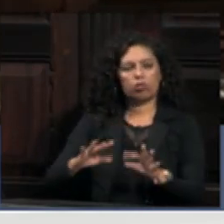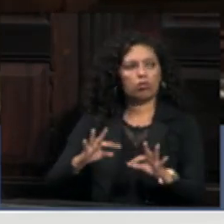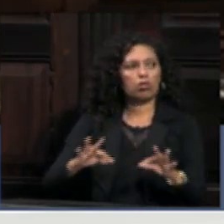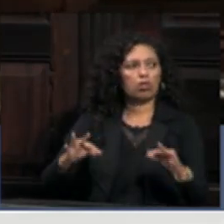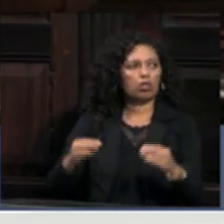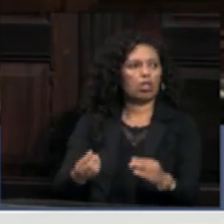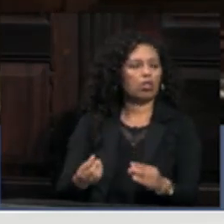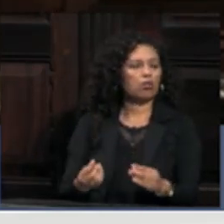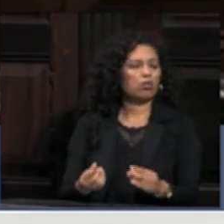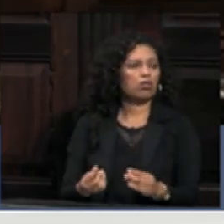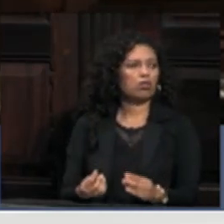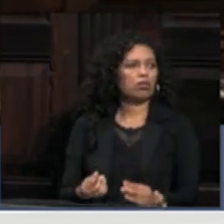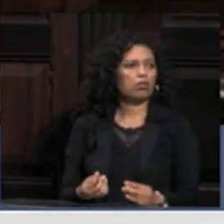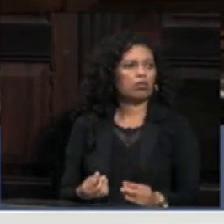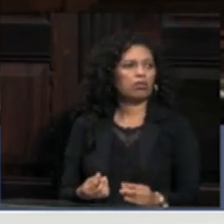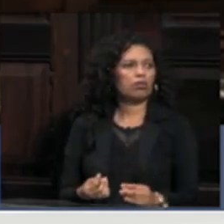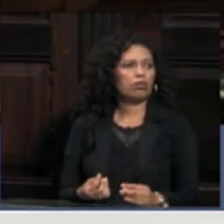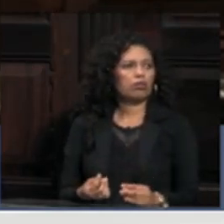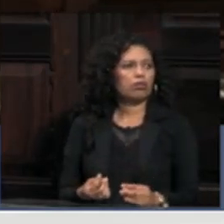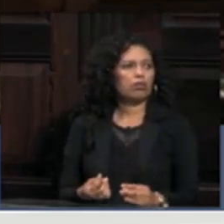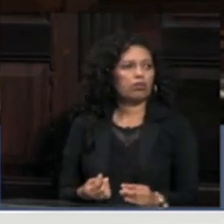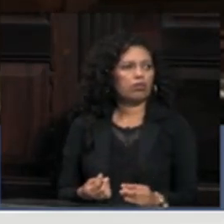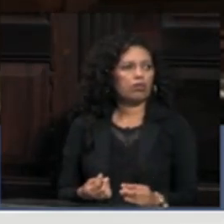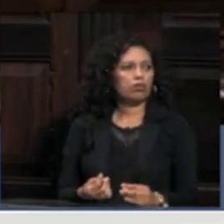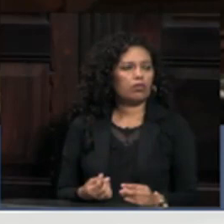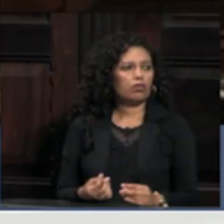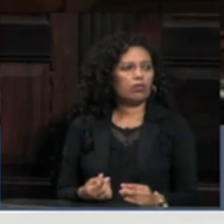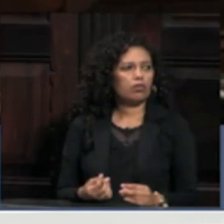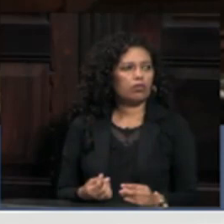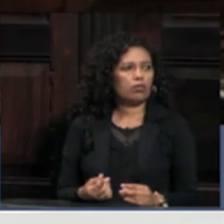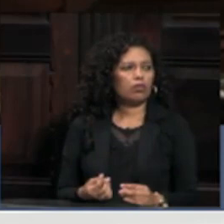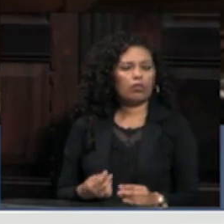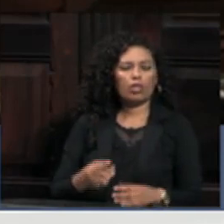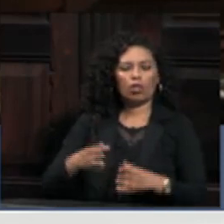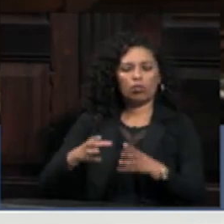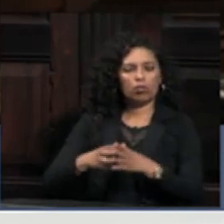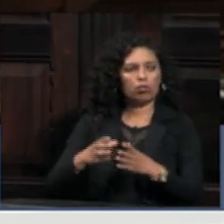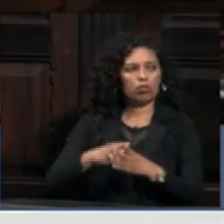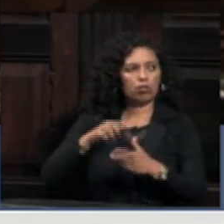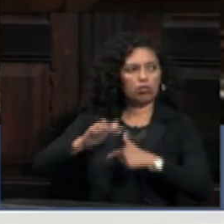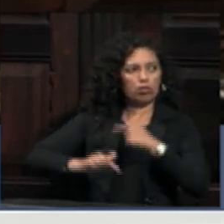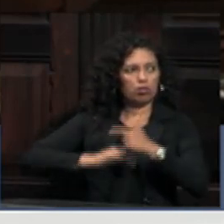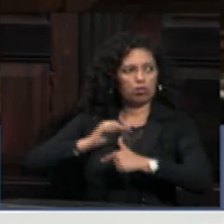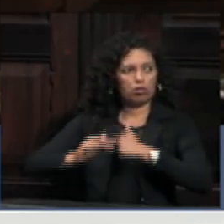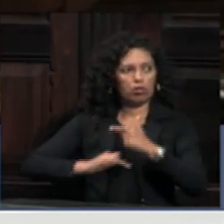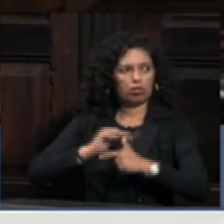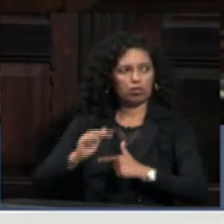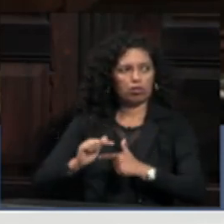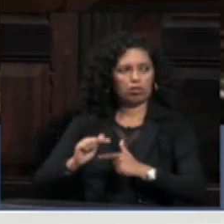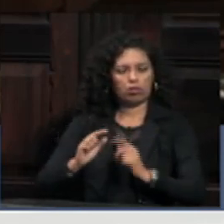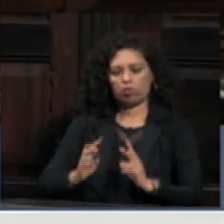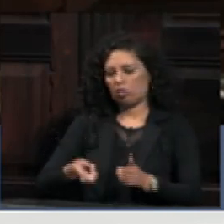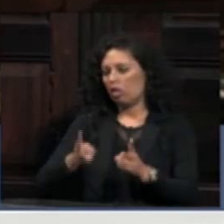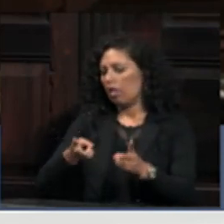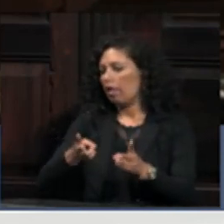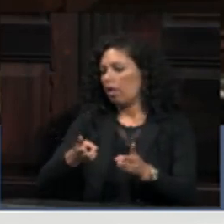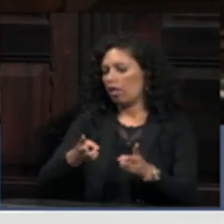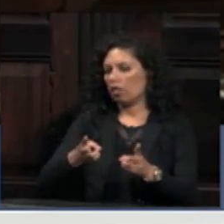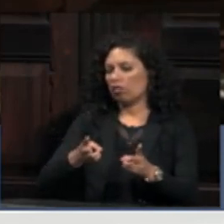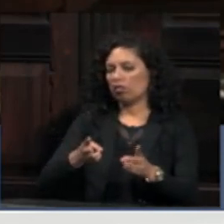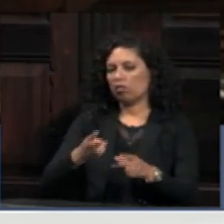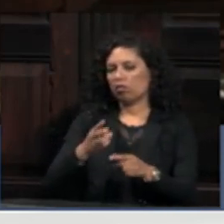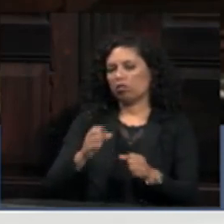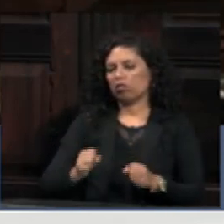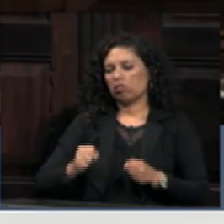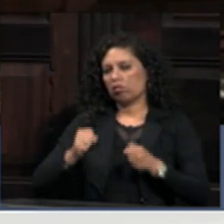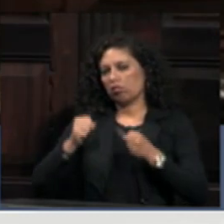não divida as atribuições do Ministério do Trabalho, ao contrário, preserve o Ministério do Trabalho,